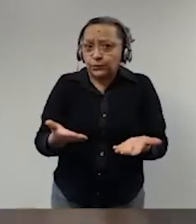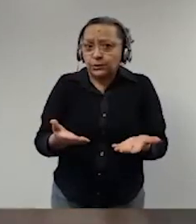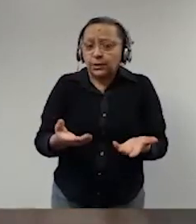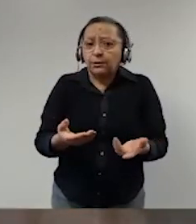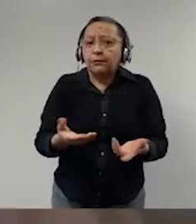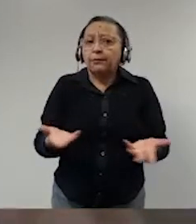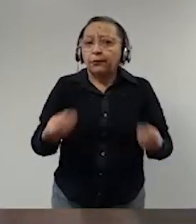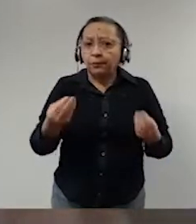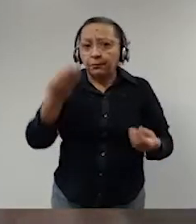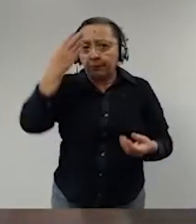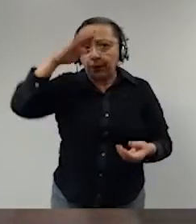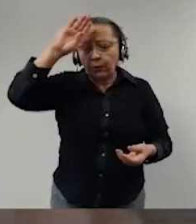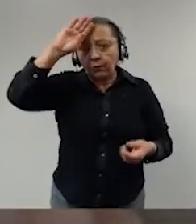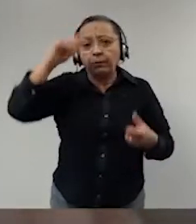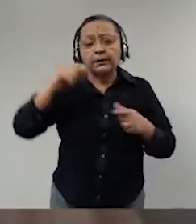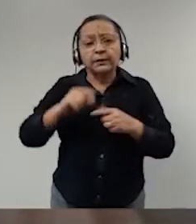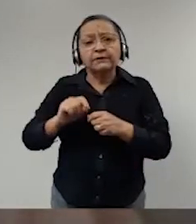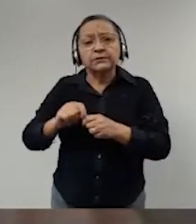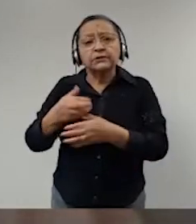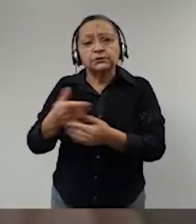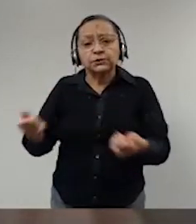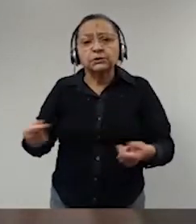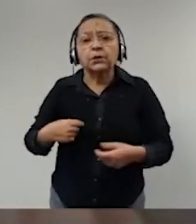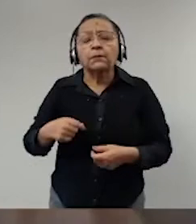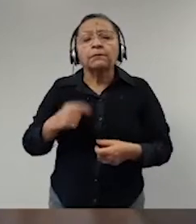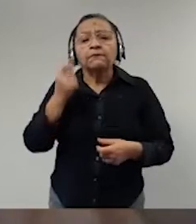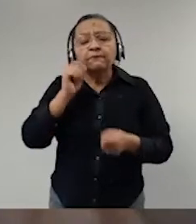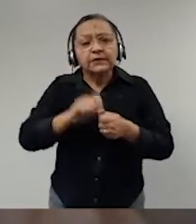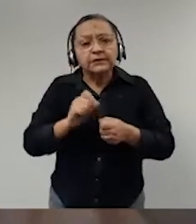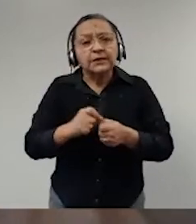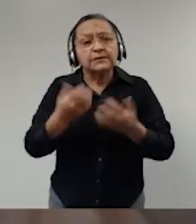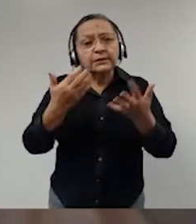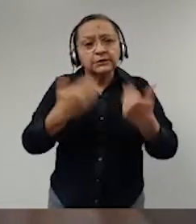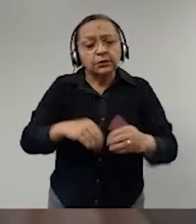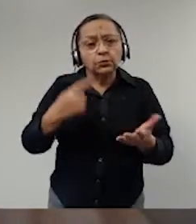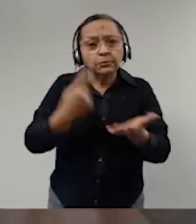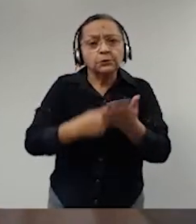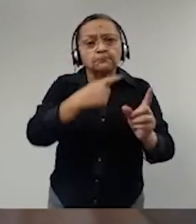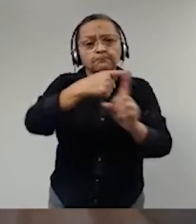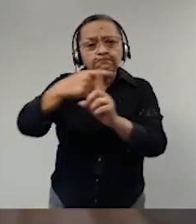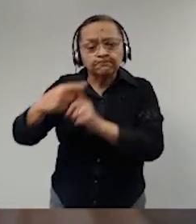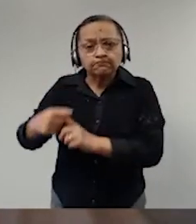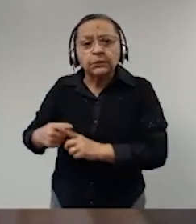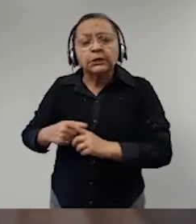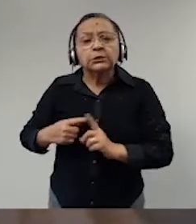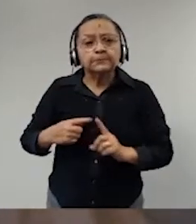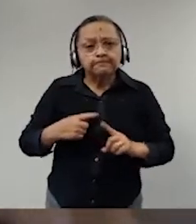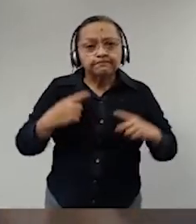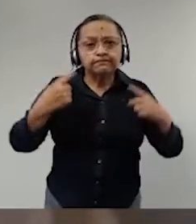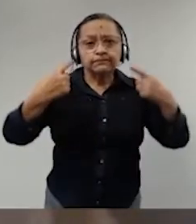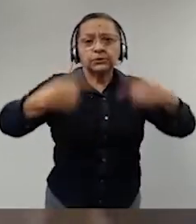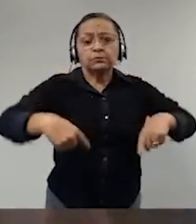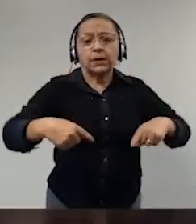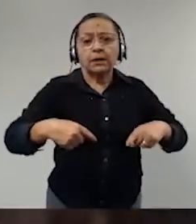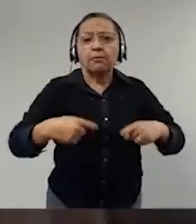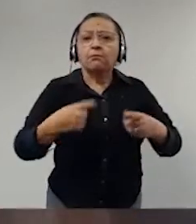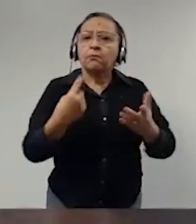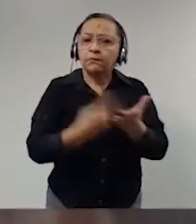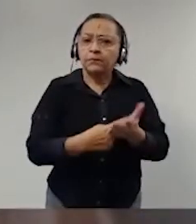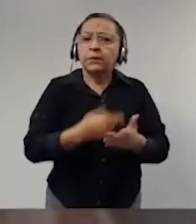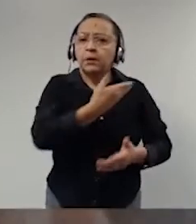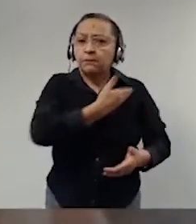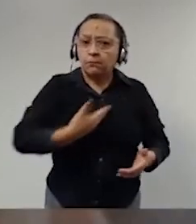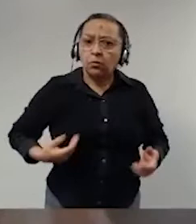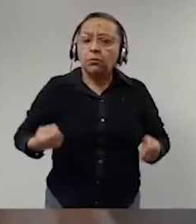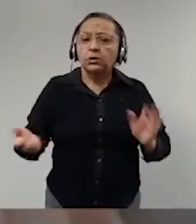essas lideranças, produzir essa agenda positiva para disputar aí uma agenda pública que possa colocar na pauta do dia,